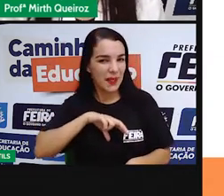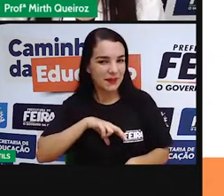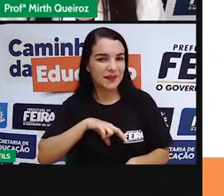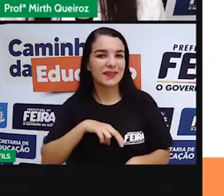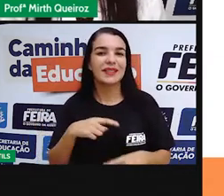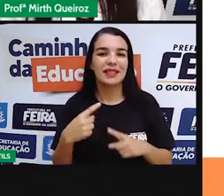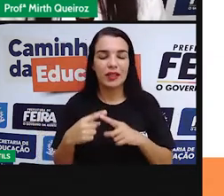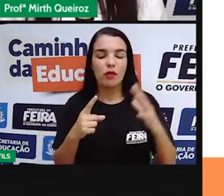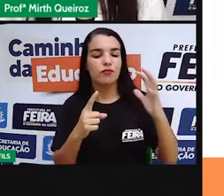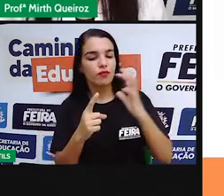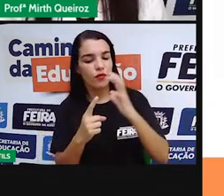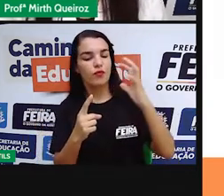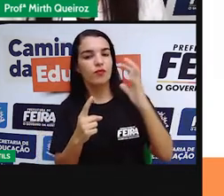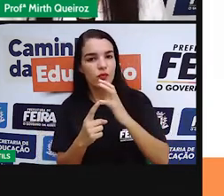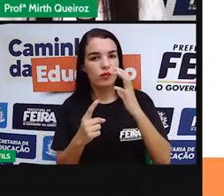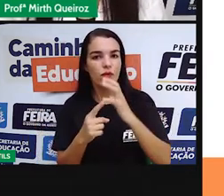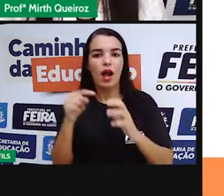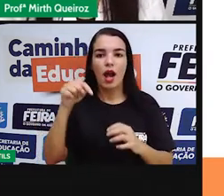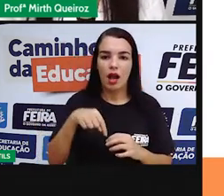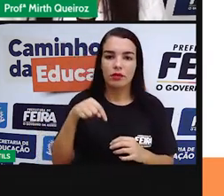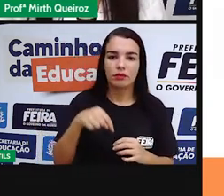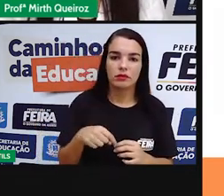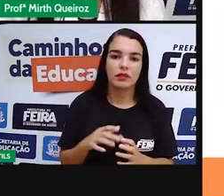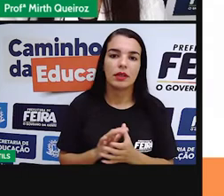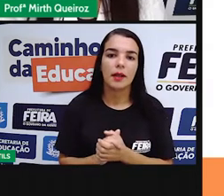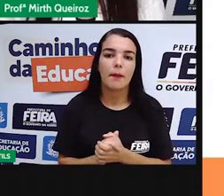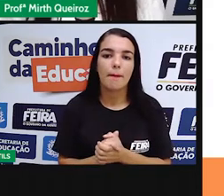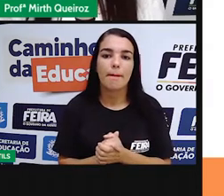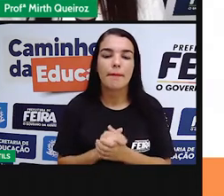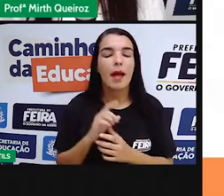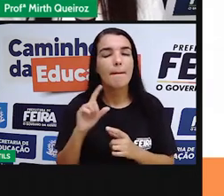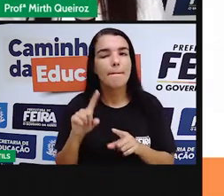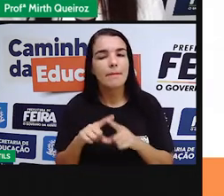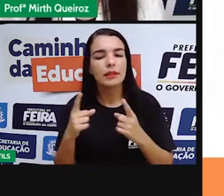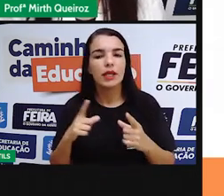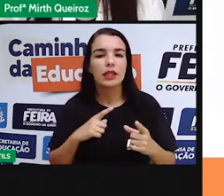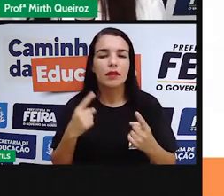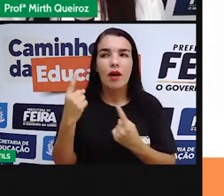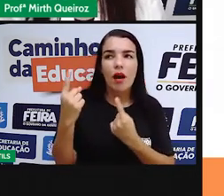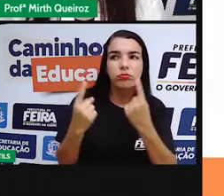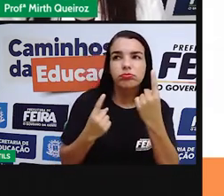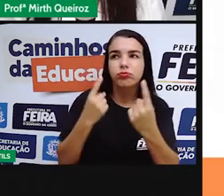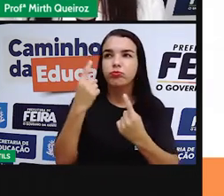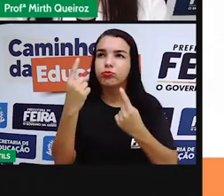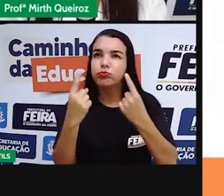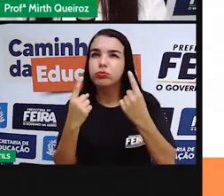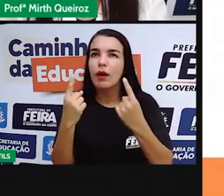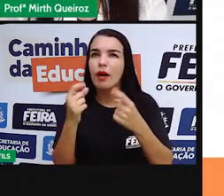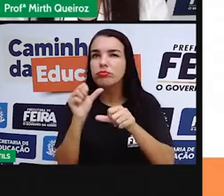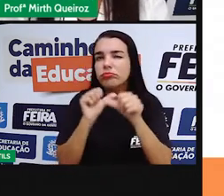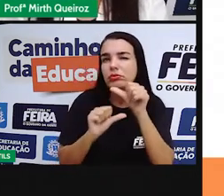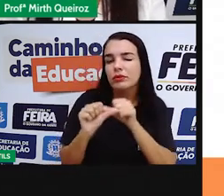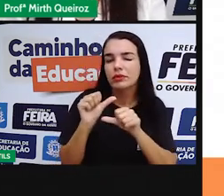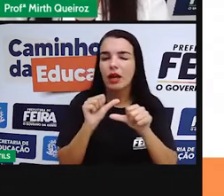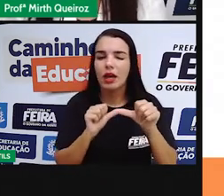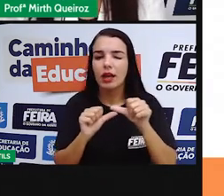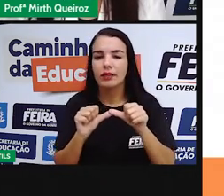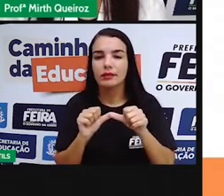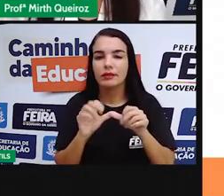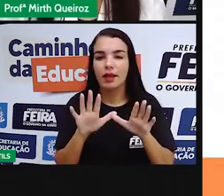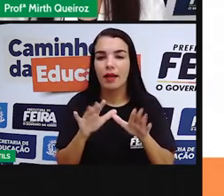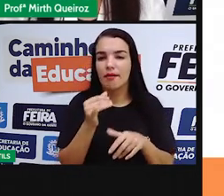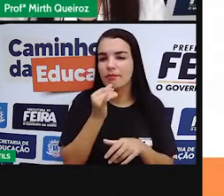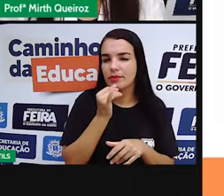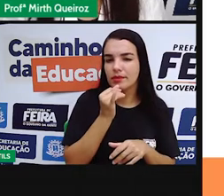atividade cultural. Embora nós tivemos algumas modificações, como, por exemplo, a inserção